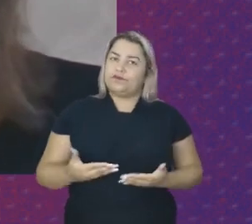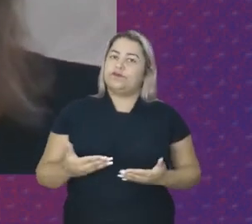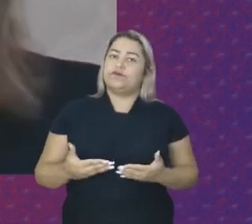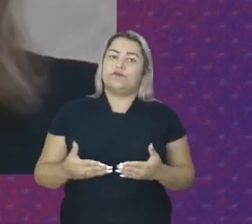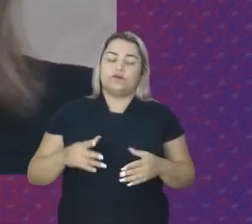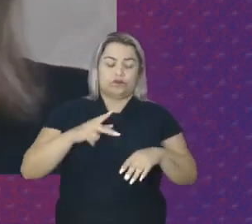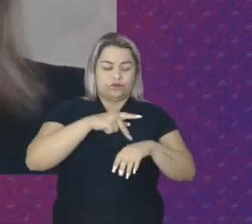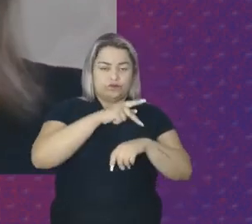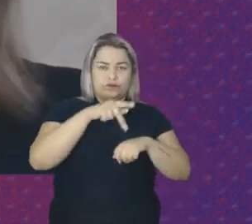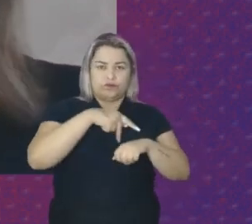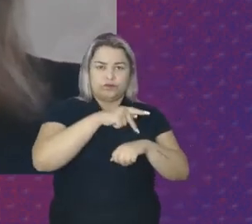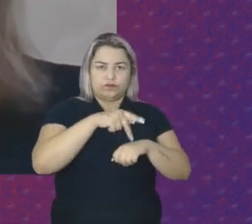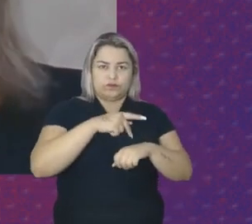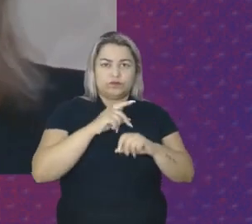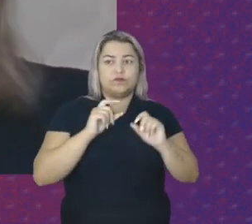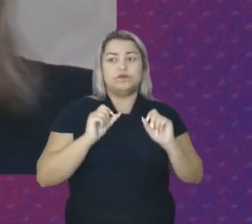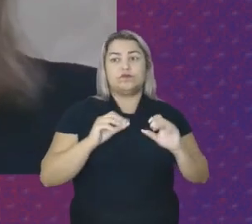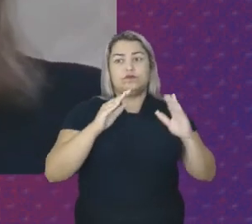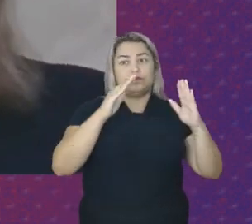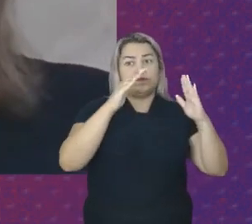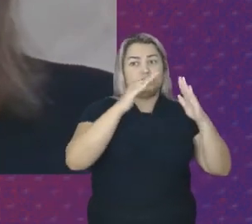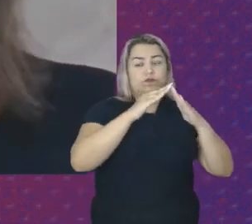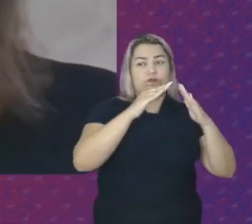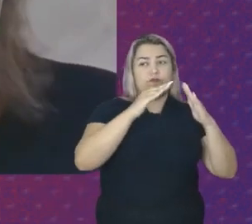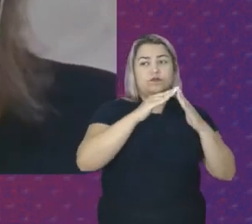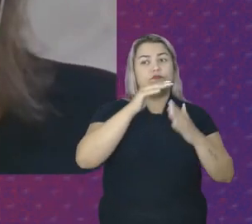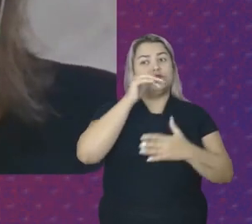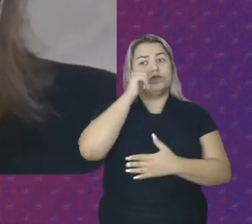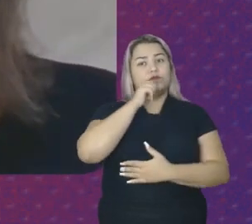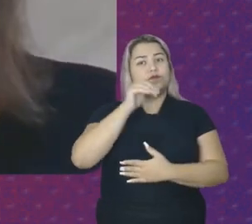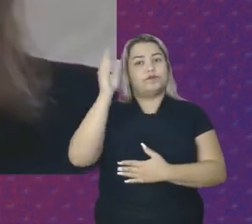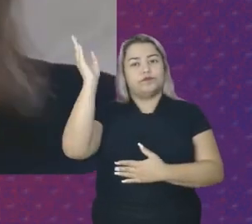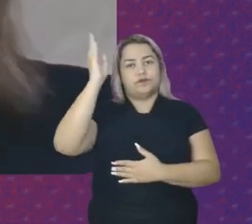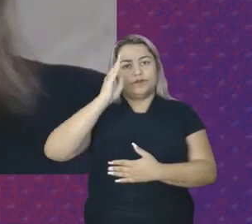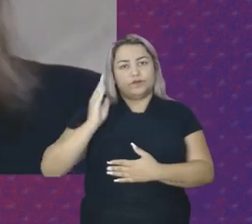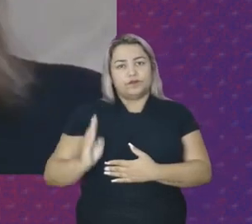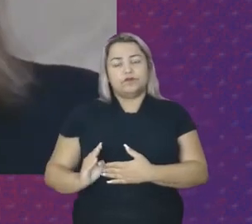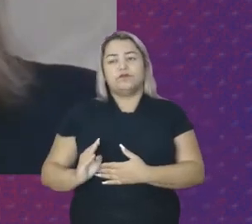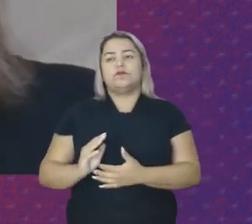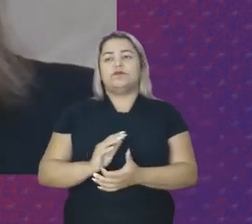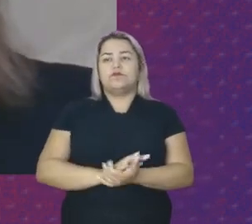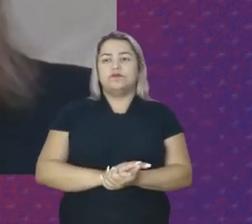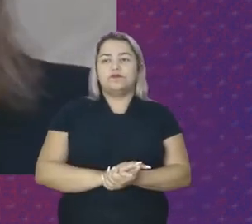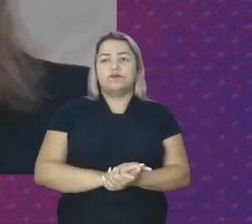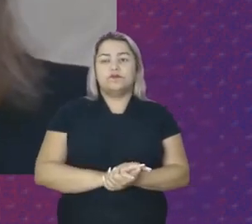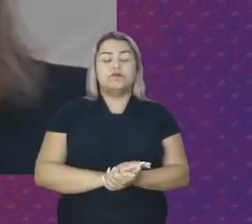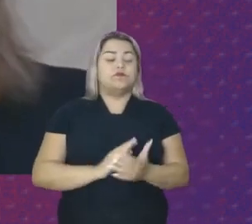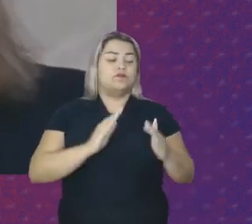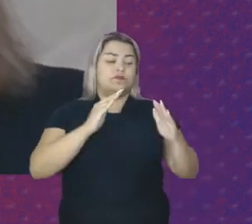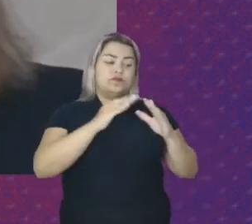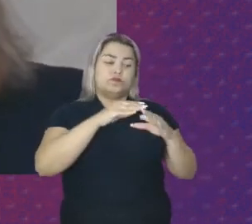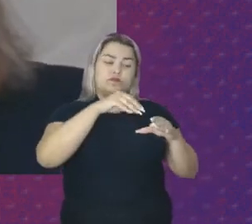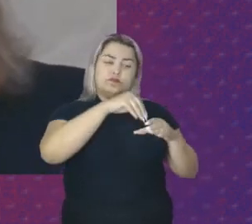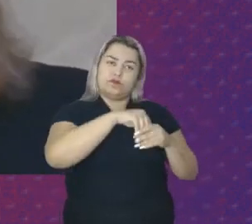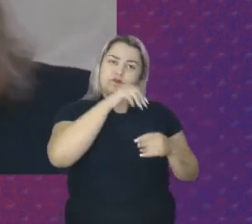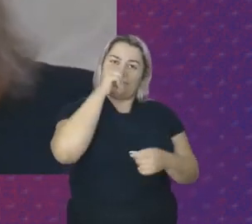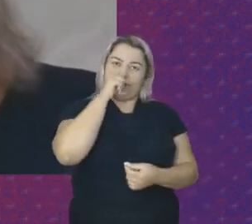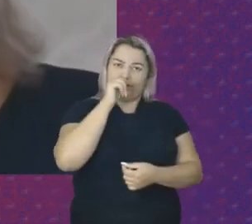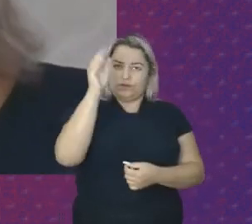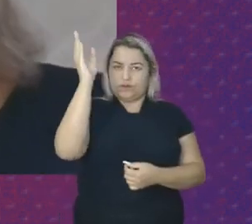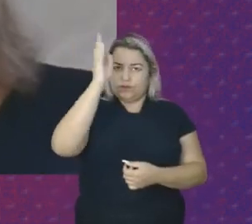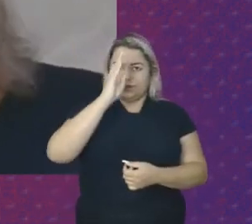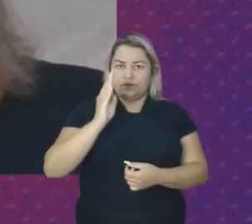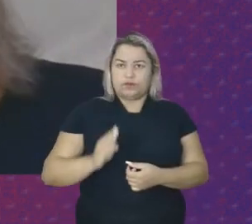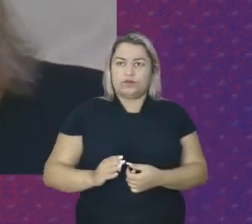no país, que são as Casas da Mulher Brasileira. Essas Casas da Mulher Brasileira, a